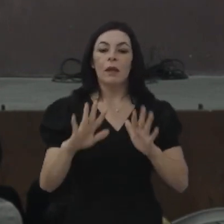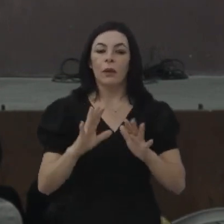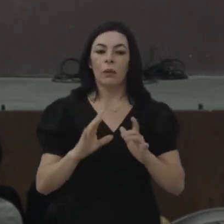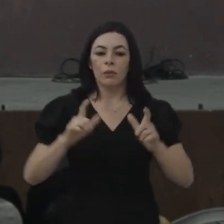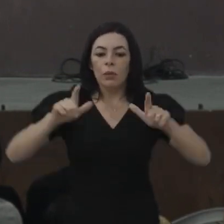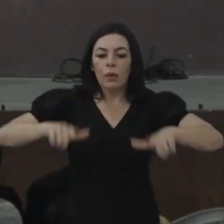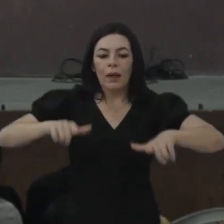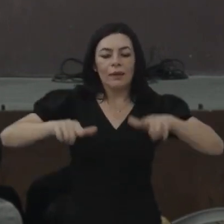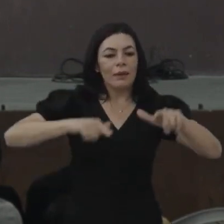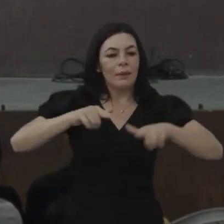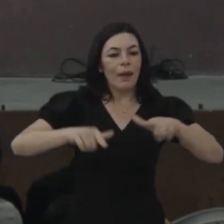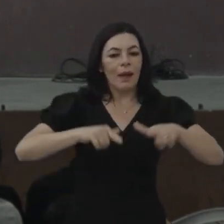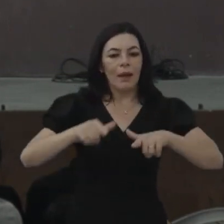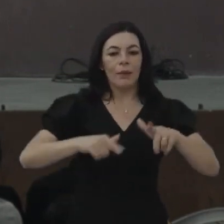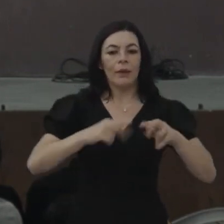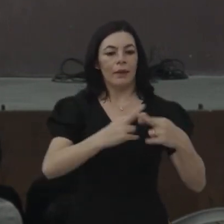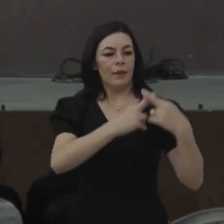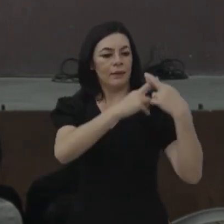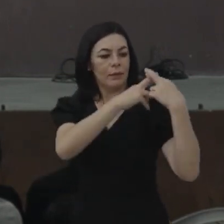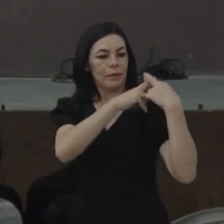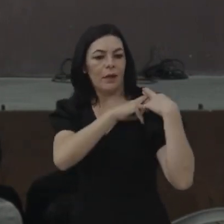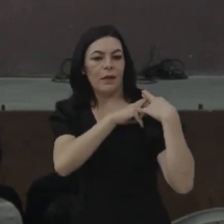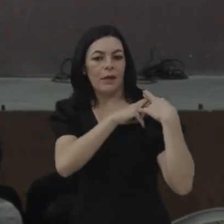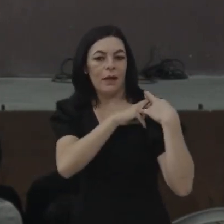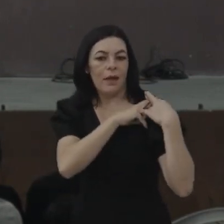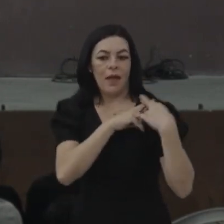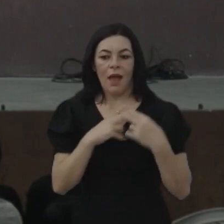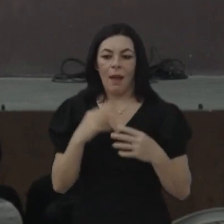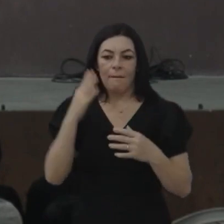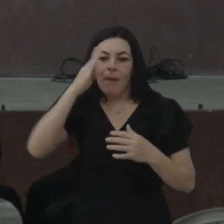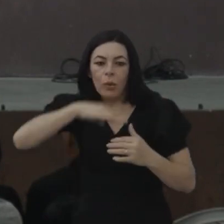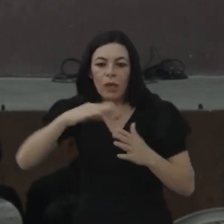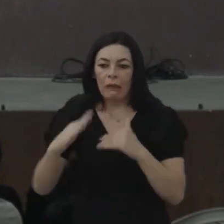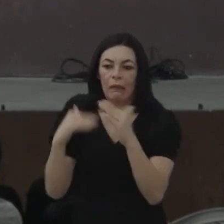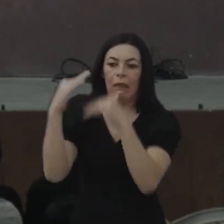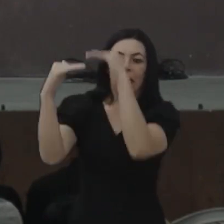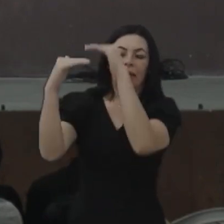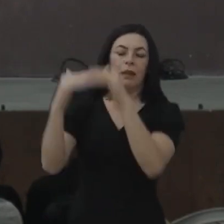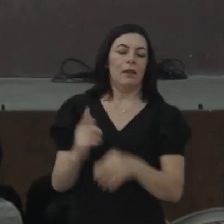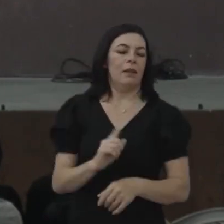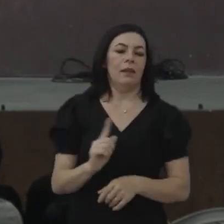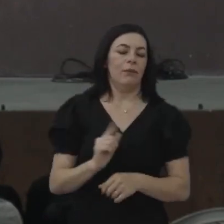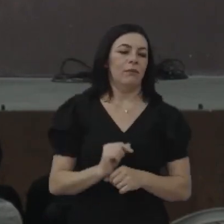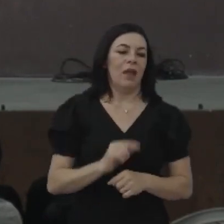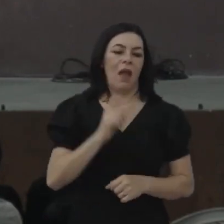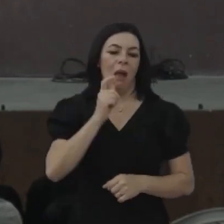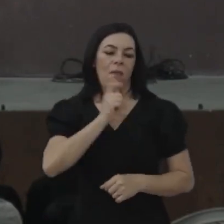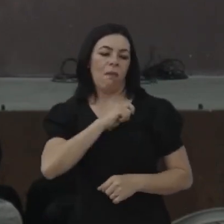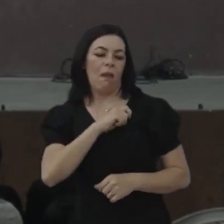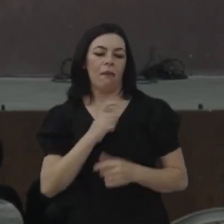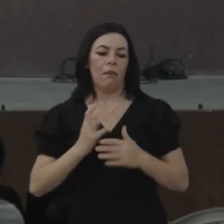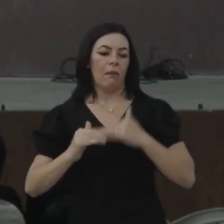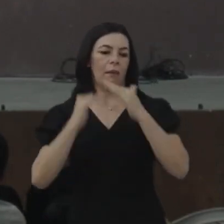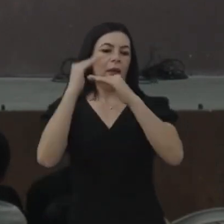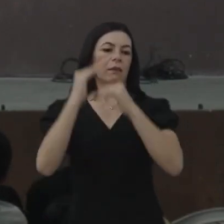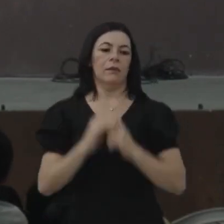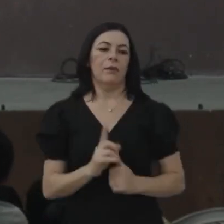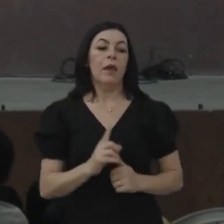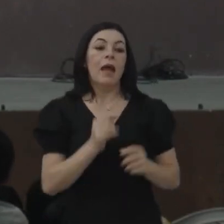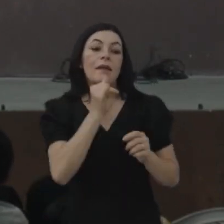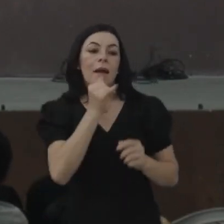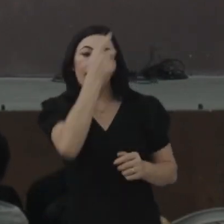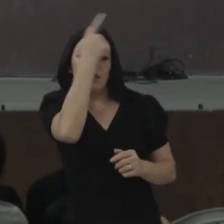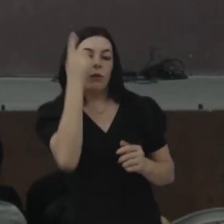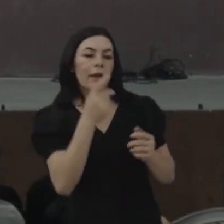no seu departamento, na sua responsabilidade, aqui não avança a maldade, aqui não avança a perversidade. Você quer vir com coisa errada, não vem para